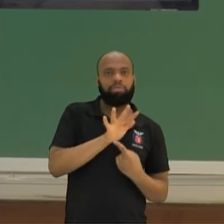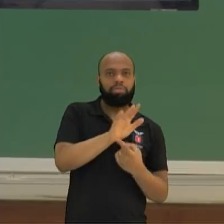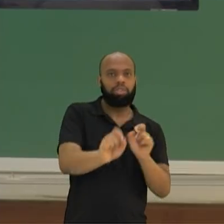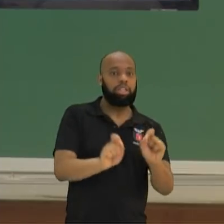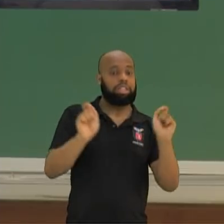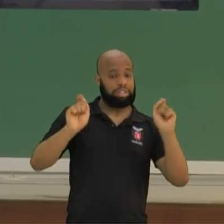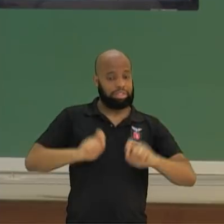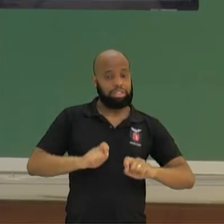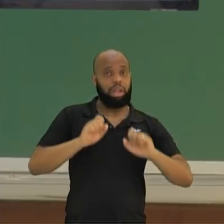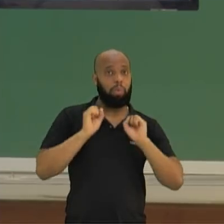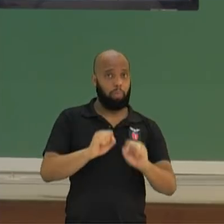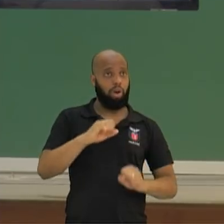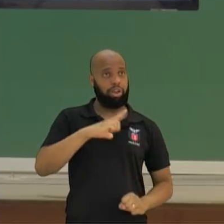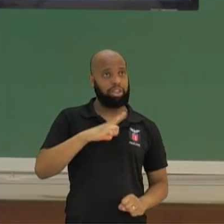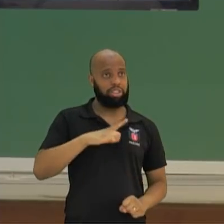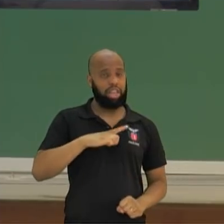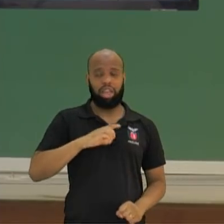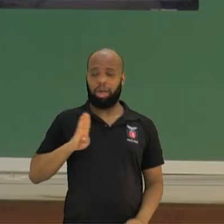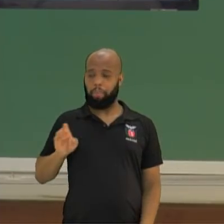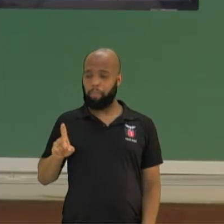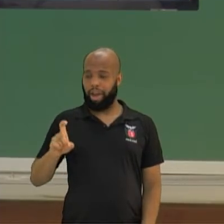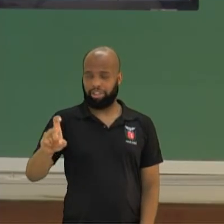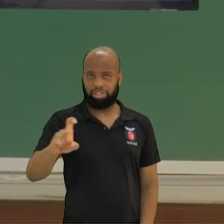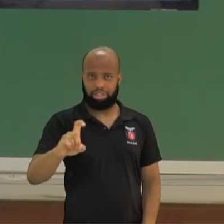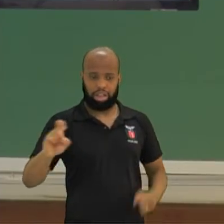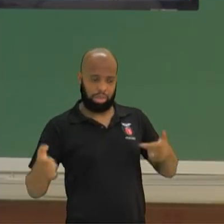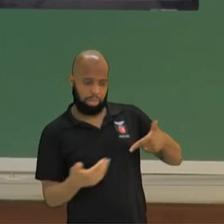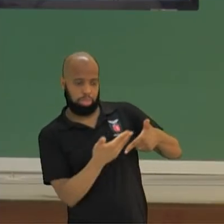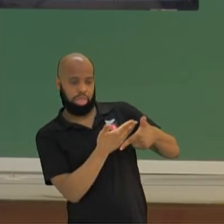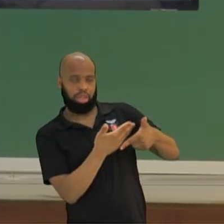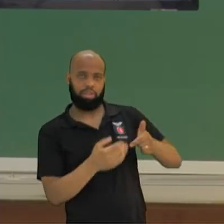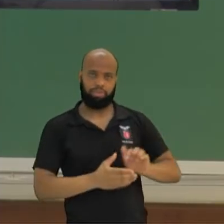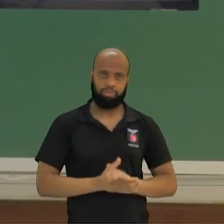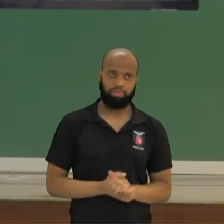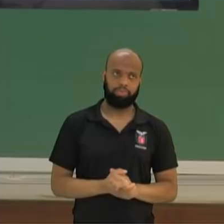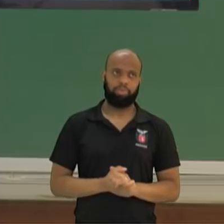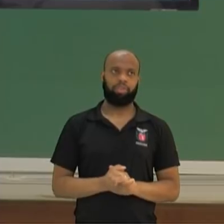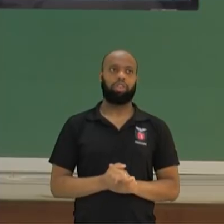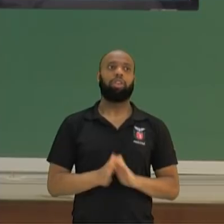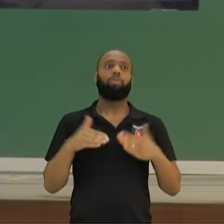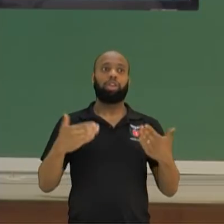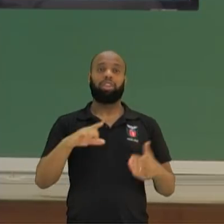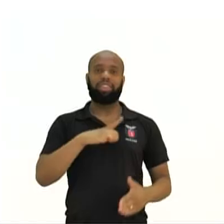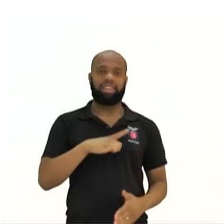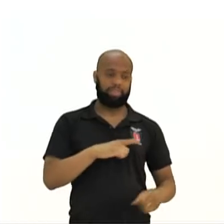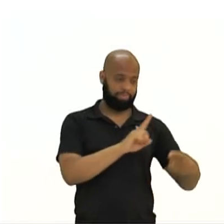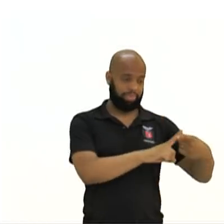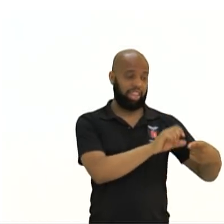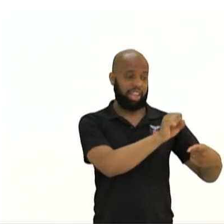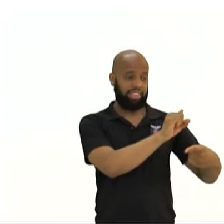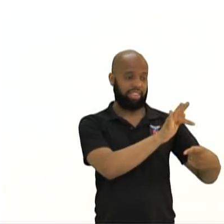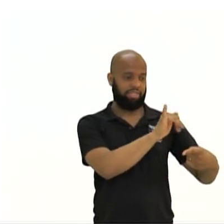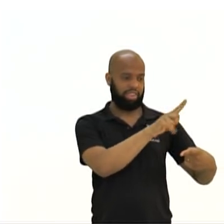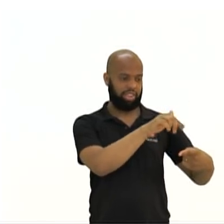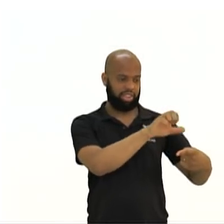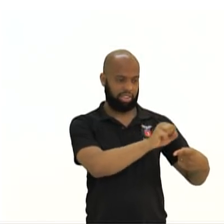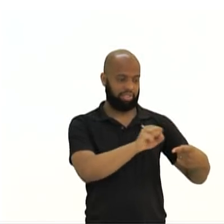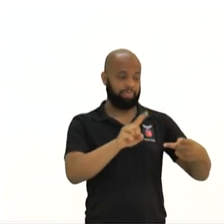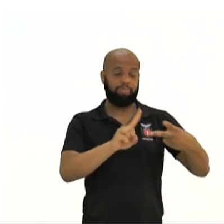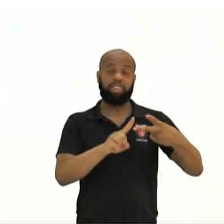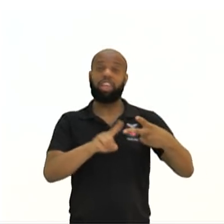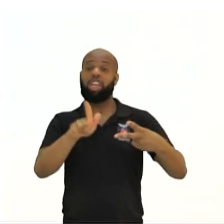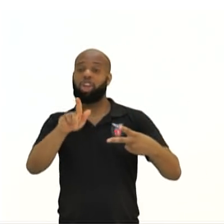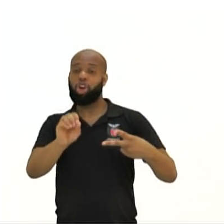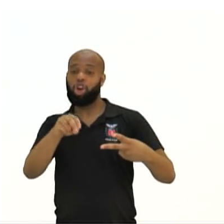uma possível infecção bacteriana que a gente chama de gonorreia. Então, tanto a sífilis quanto a gonorreia,